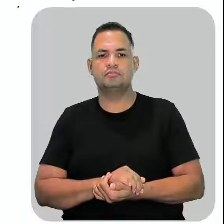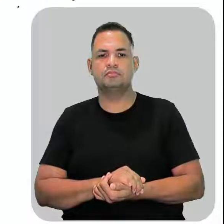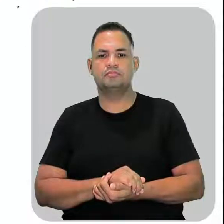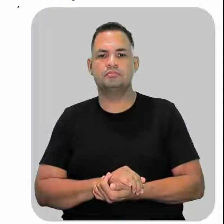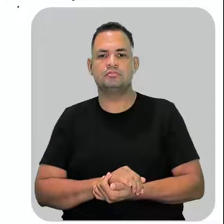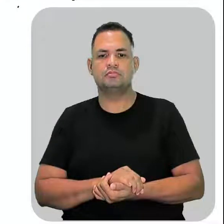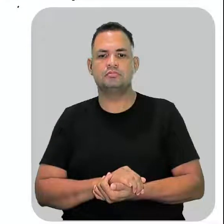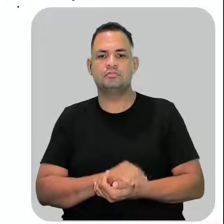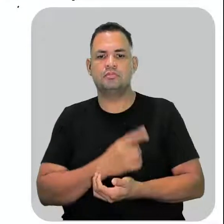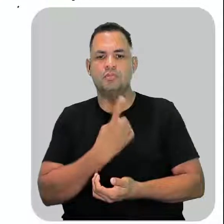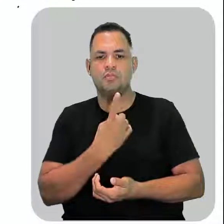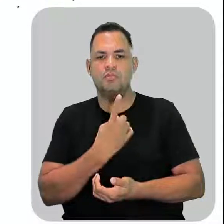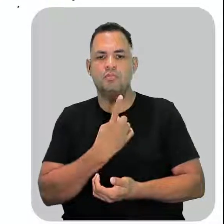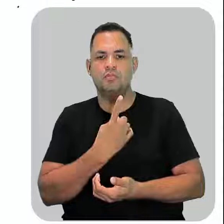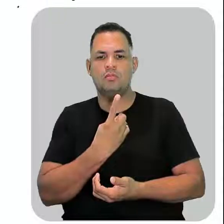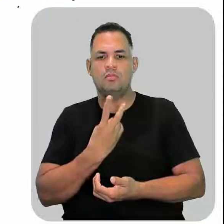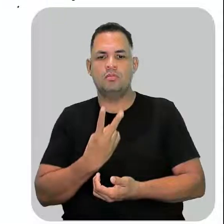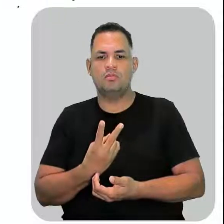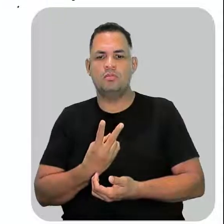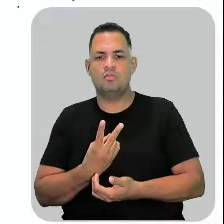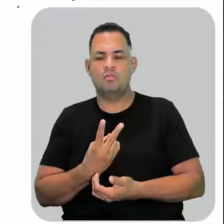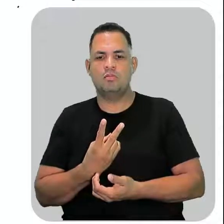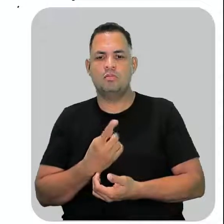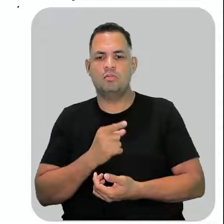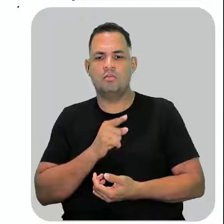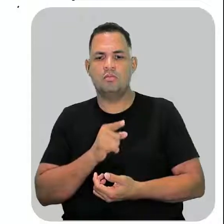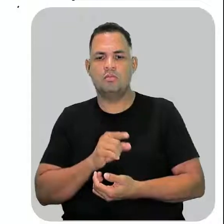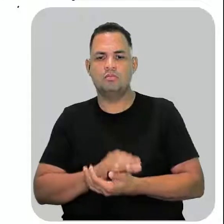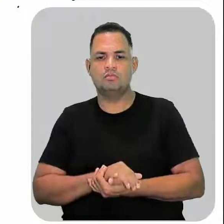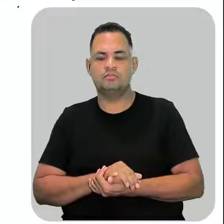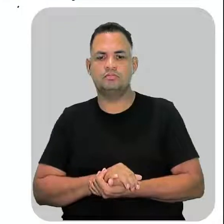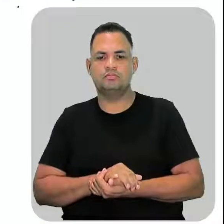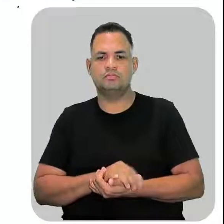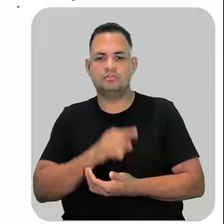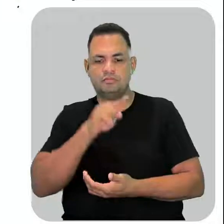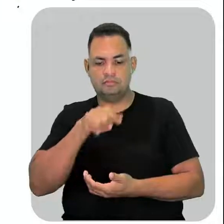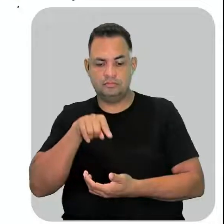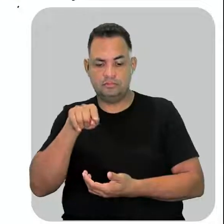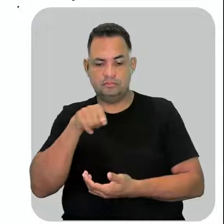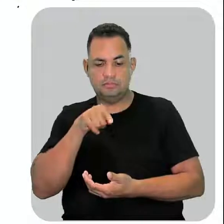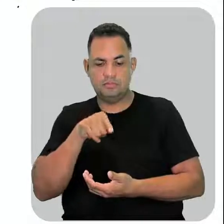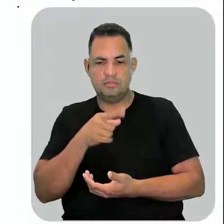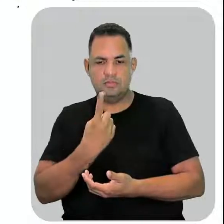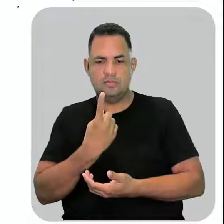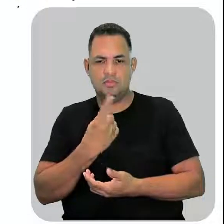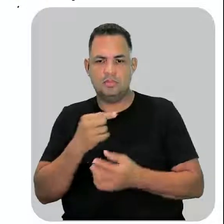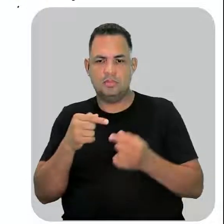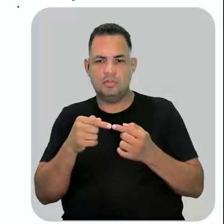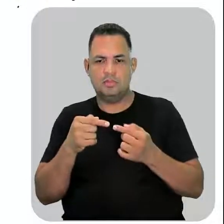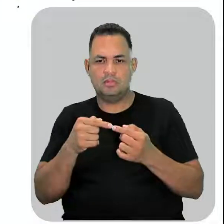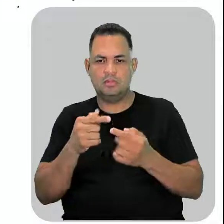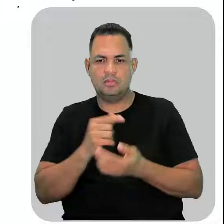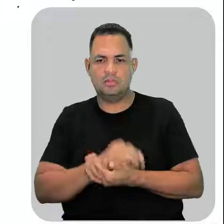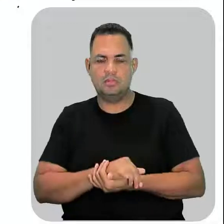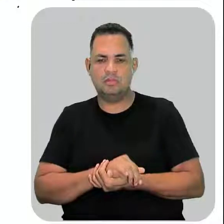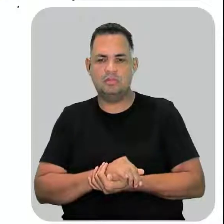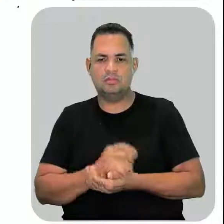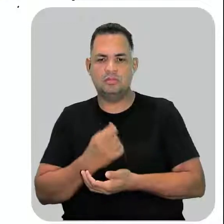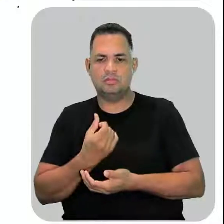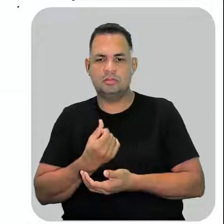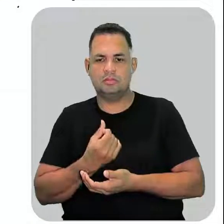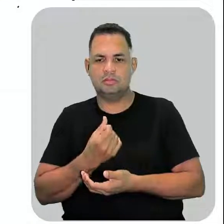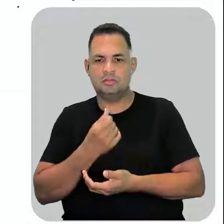começando aqui, ó. 1, 2, cada cotovelinho desse é um carbono. 3, 4,